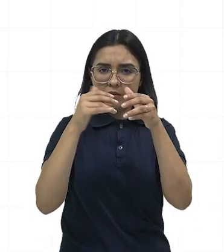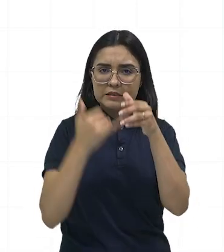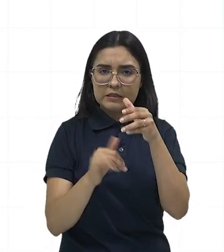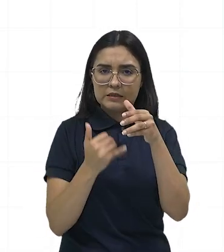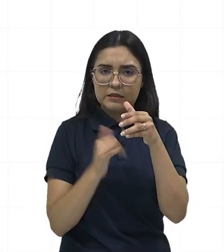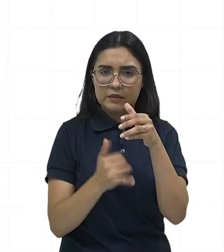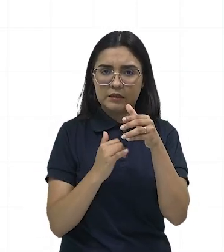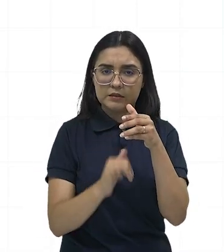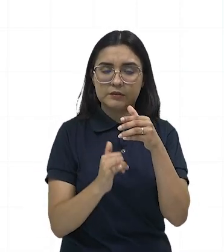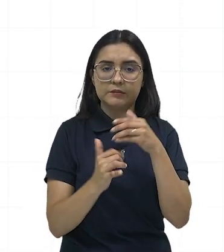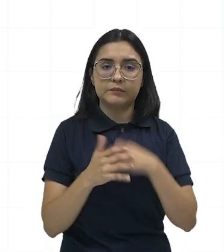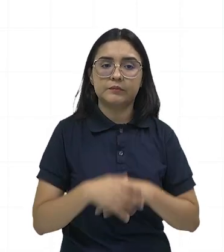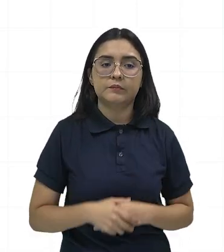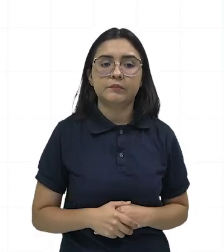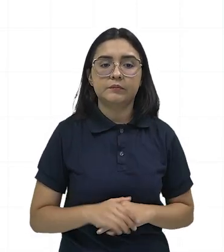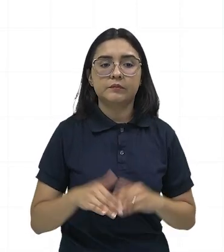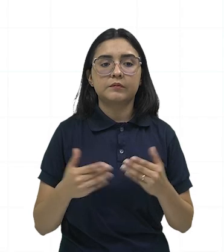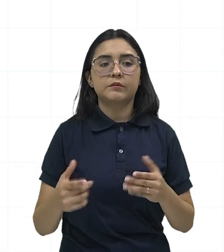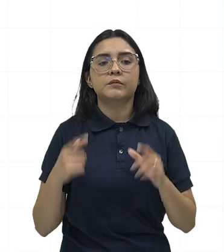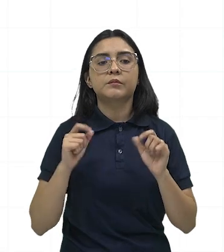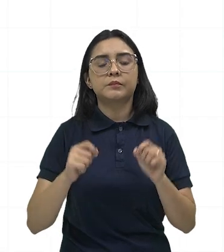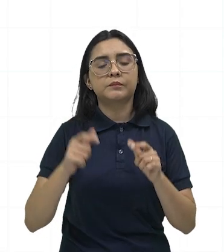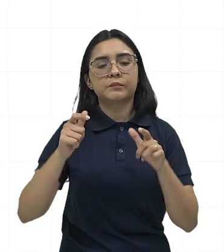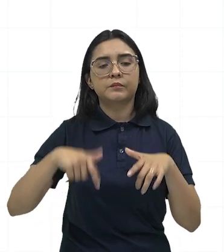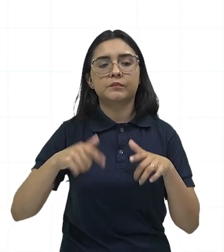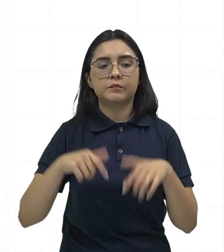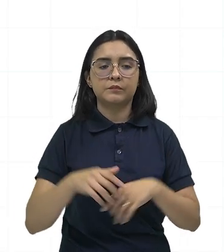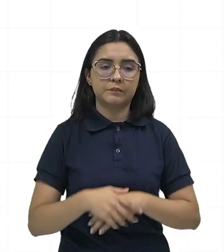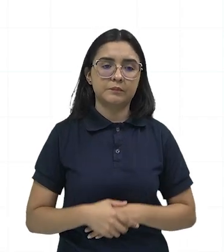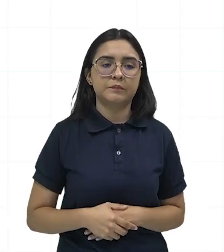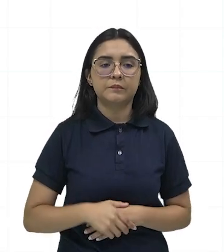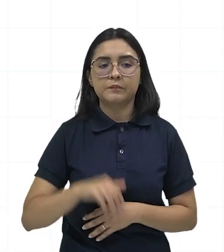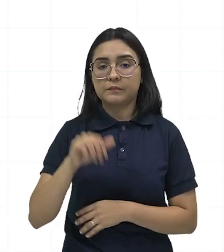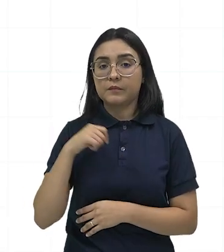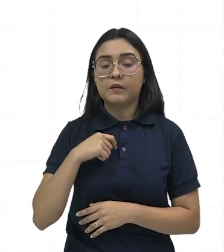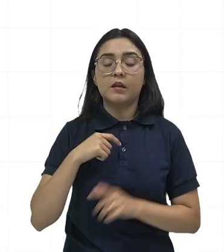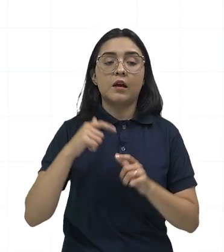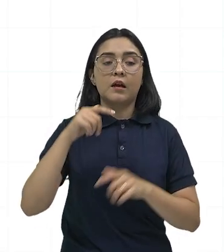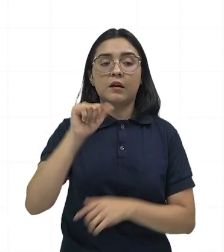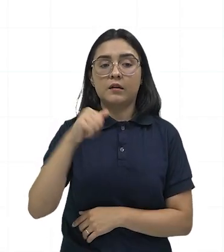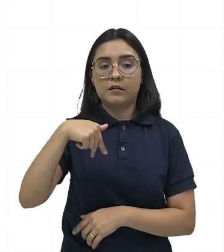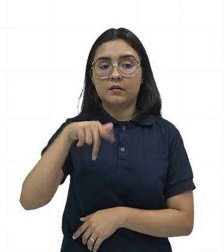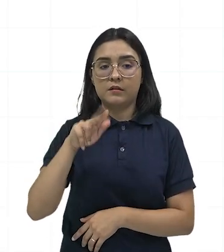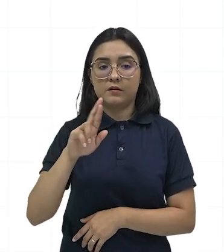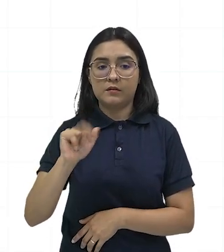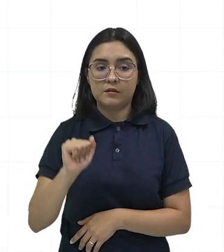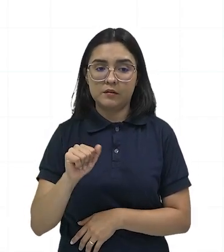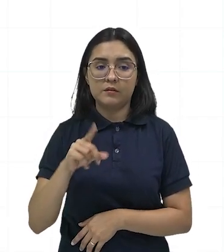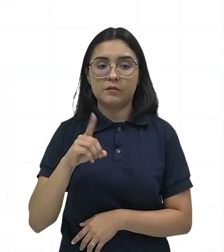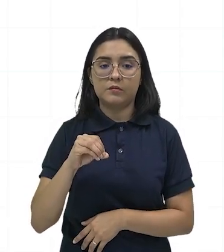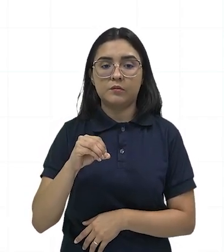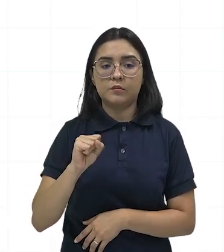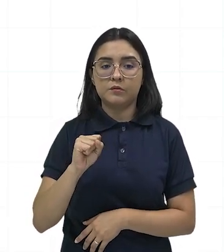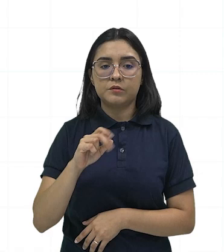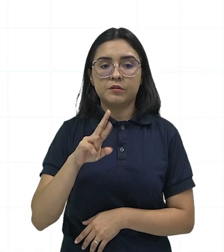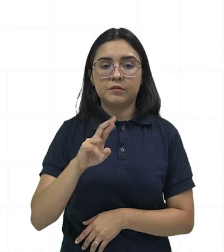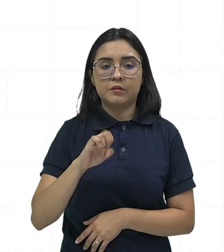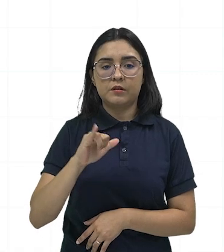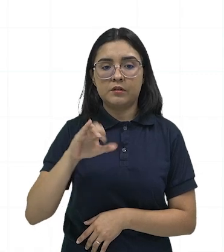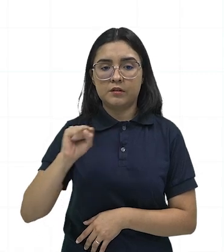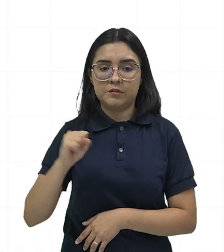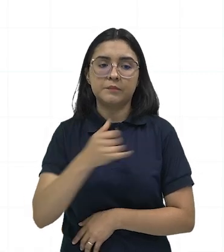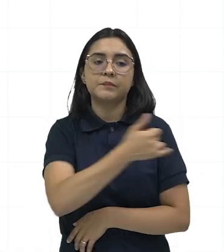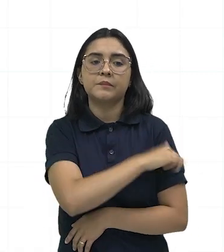Então, numa cidade do estado do Rio de Janeiro, chamada Angra dos Reis, nós temos as